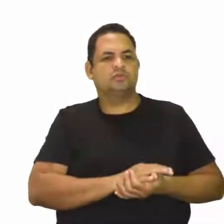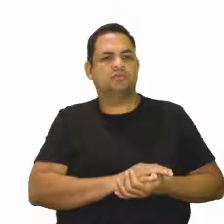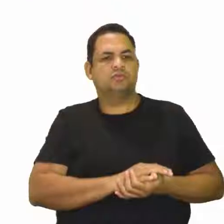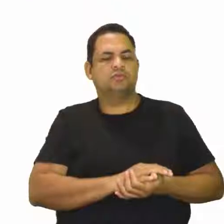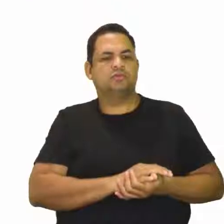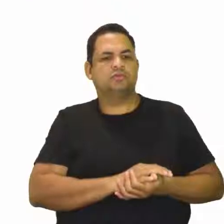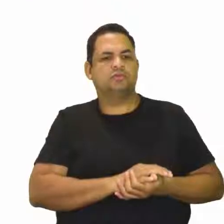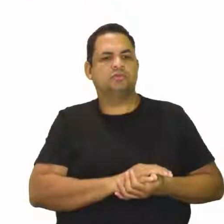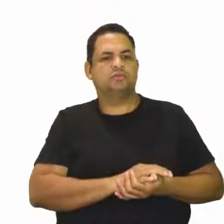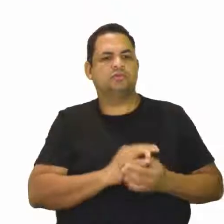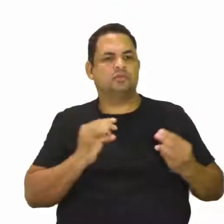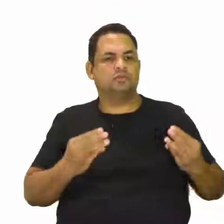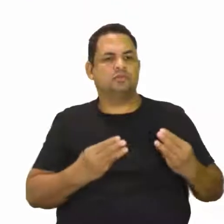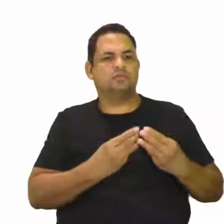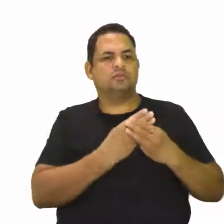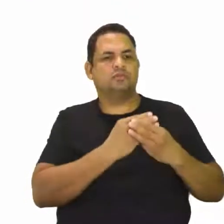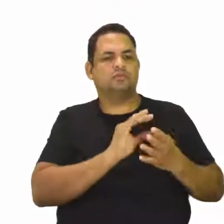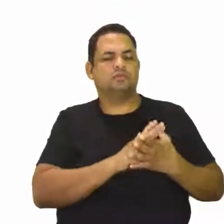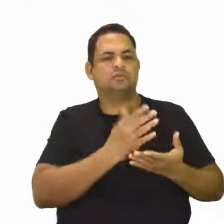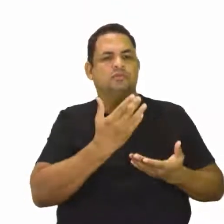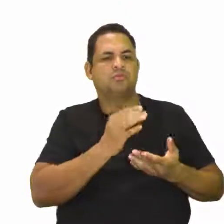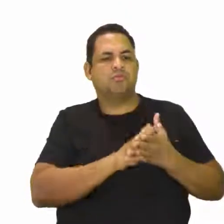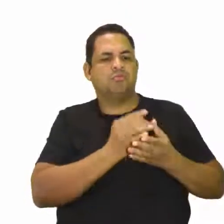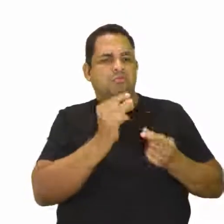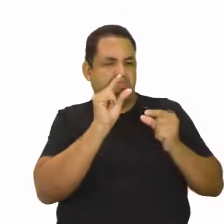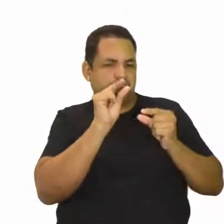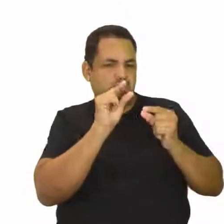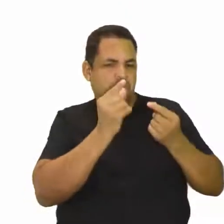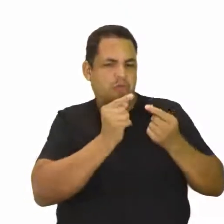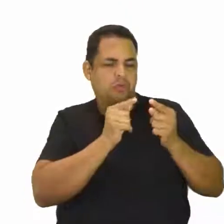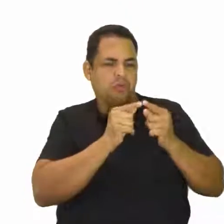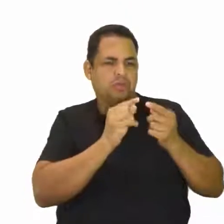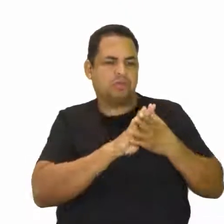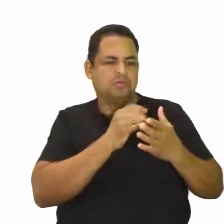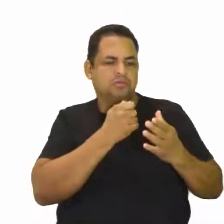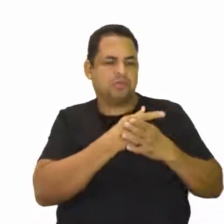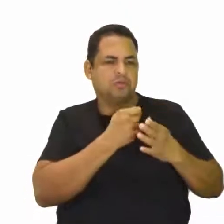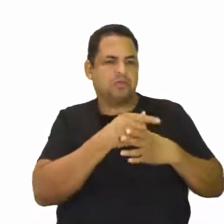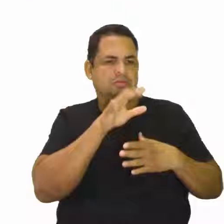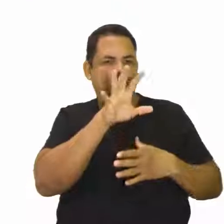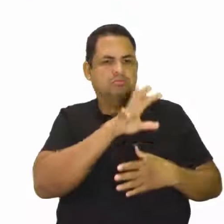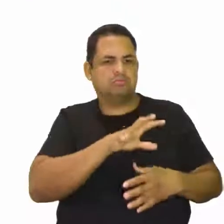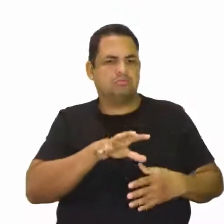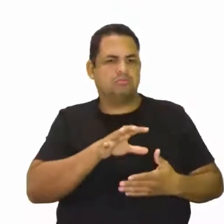judeu só era de pequenas faixas de terra que eles tinham comprado aqui na região.